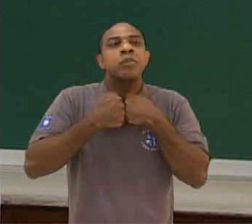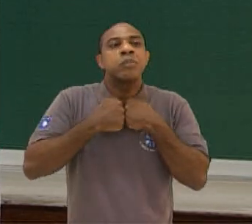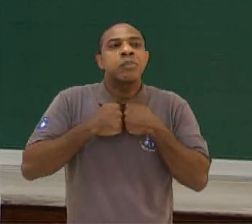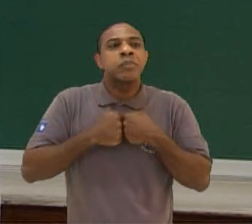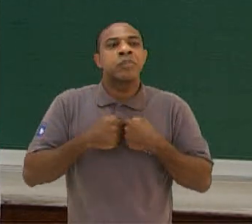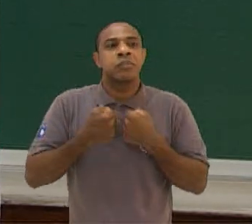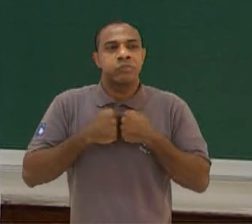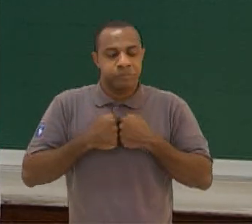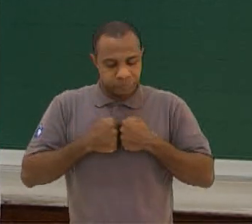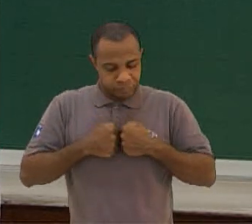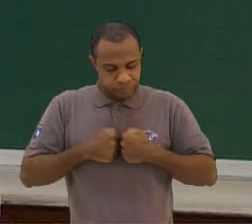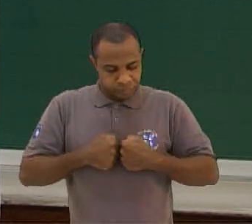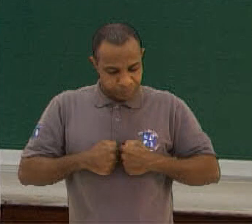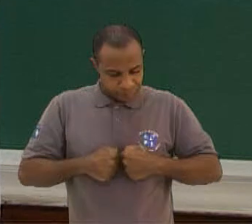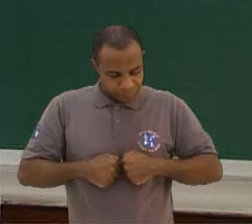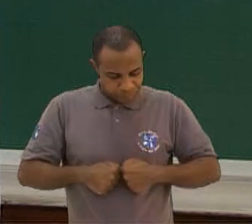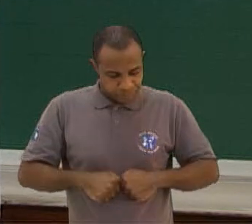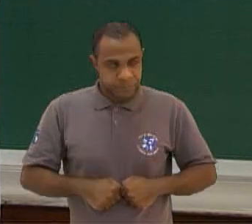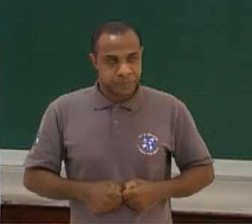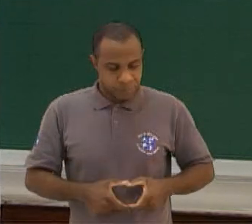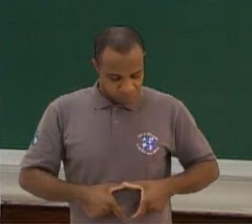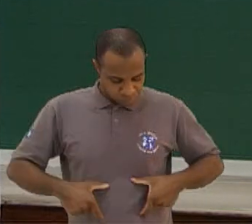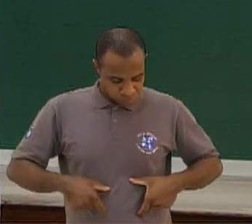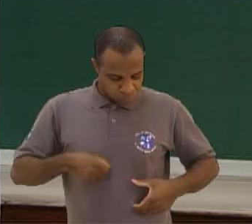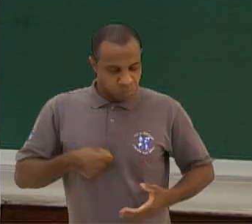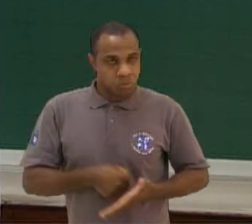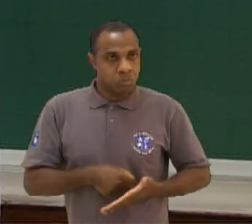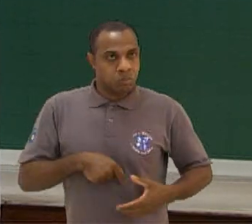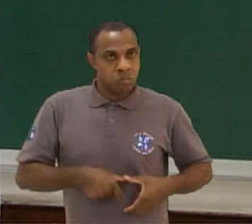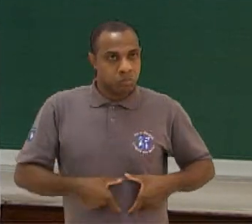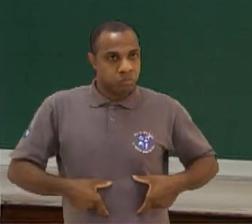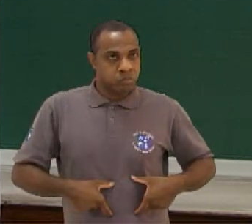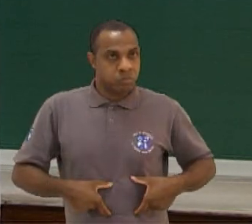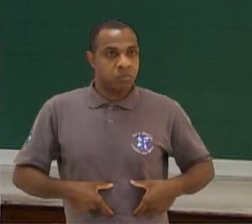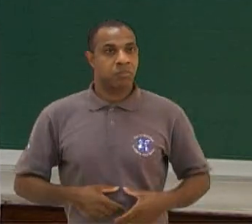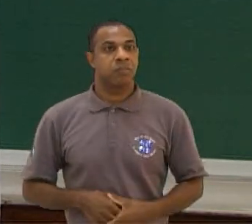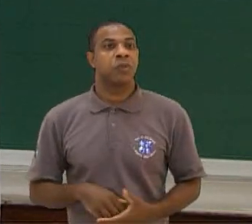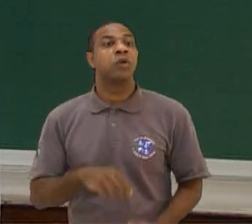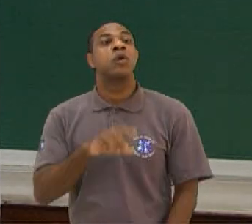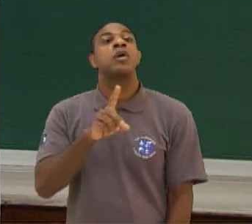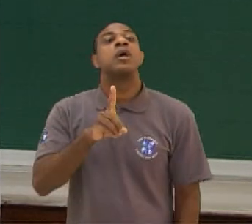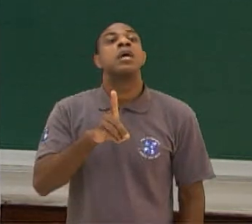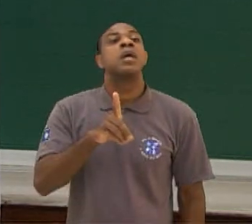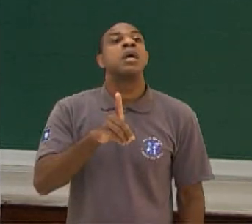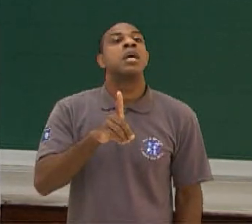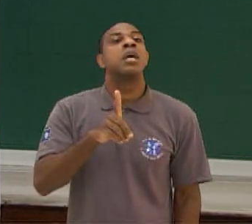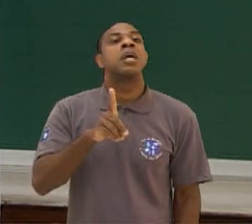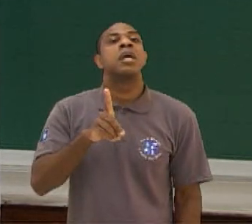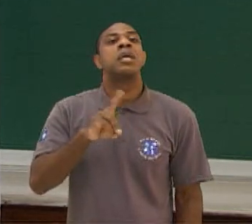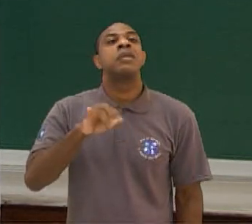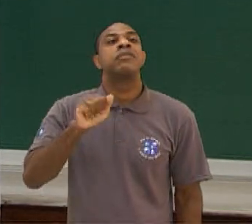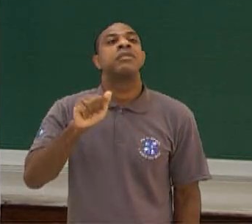para o estômago. Lembrando, pessoal, o diafragma, que é uma estrutura que nós